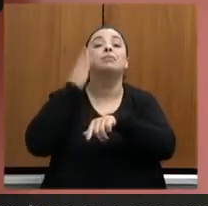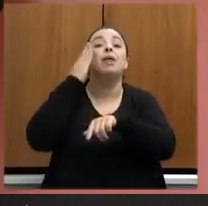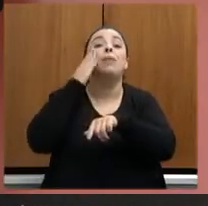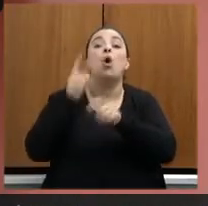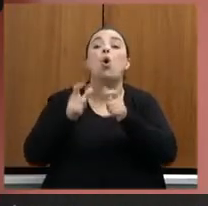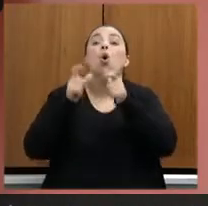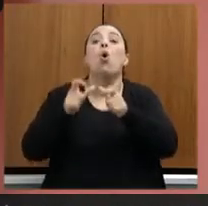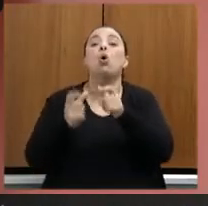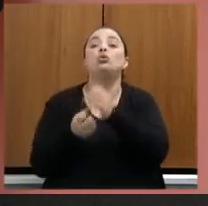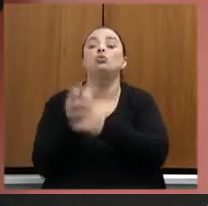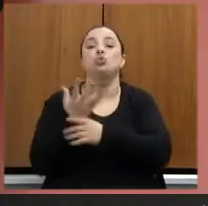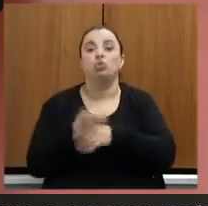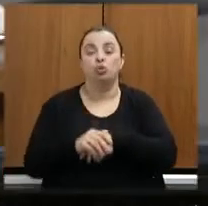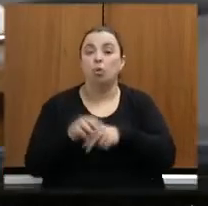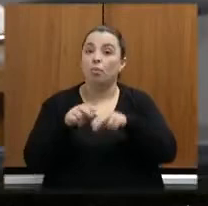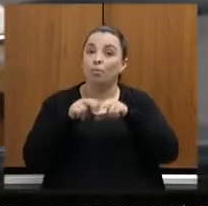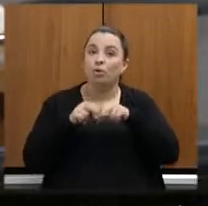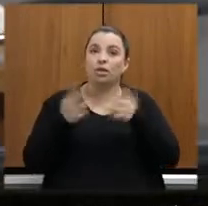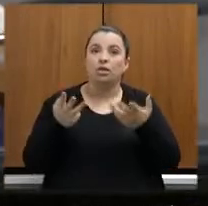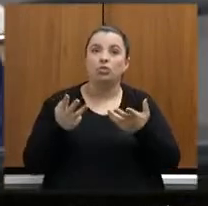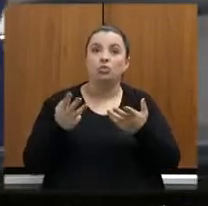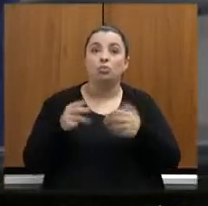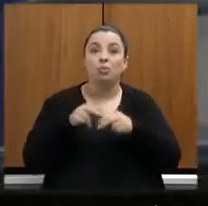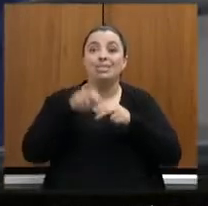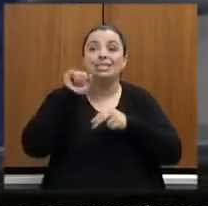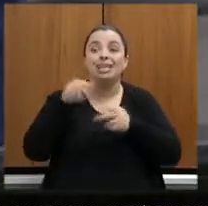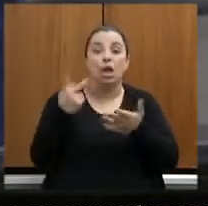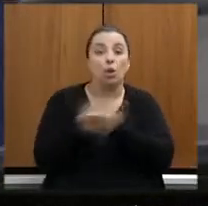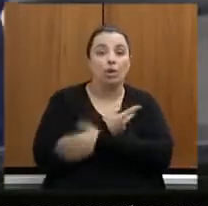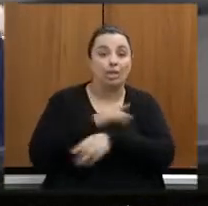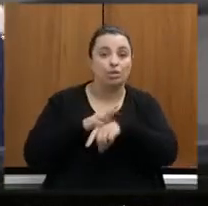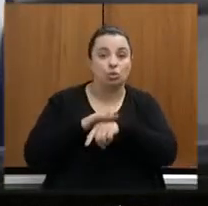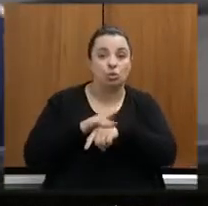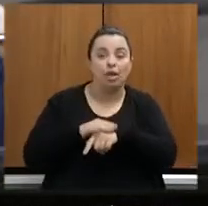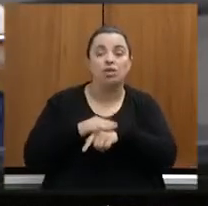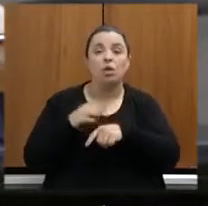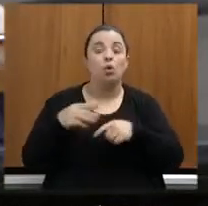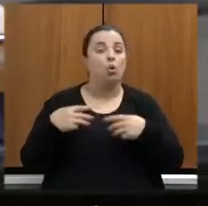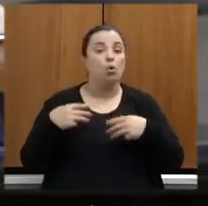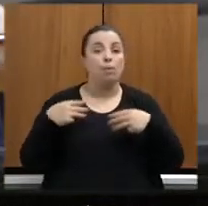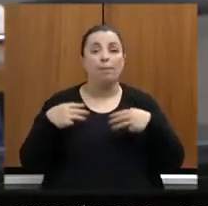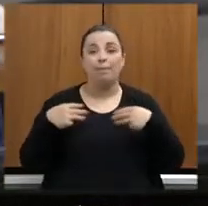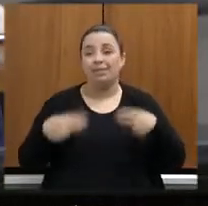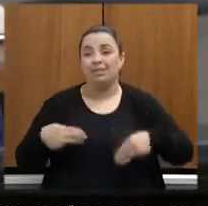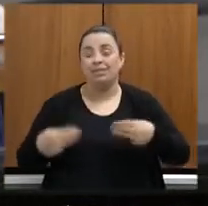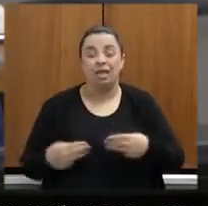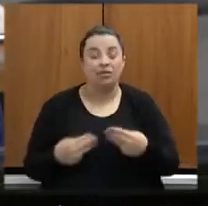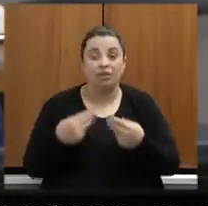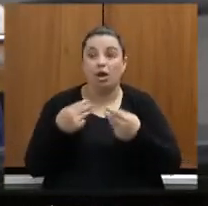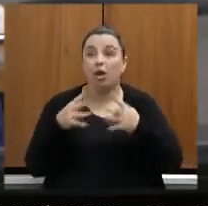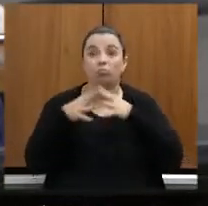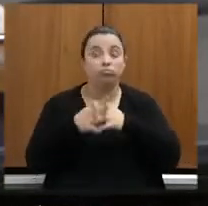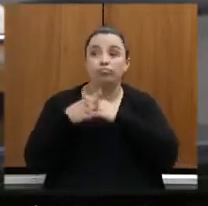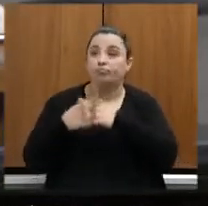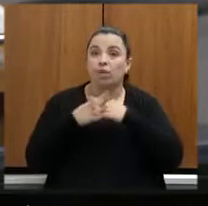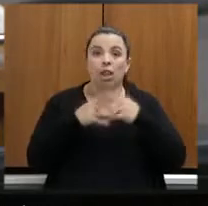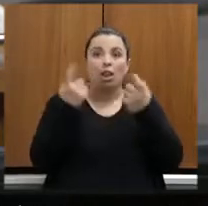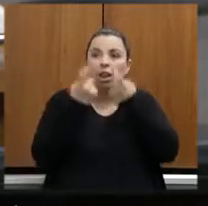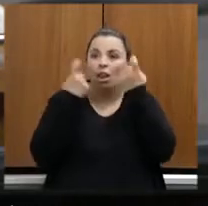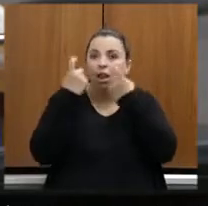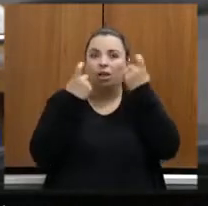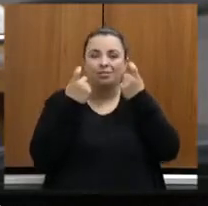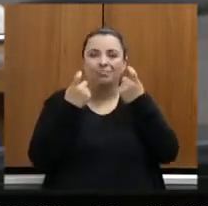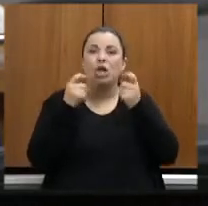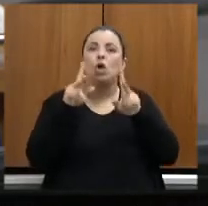fica louco querendo jogar os preços para baixo por esse acontece visto aí a questão da vaca louca há um tempo atrás que nós tivemos aqui em Minas Gerais